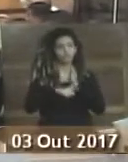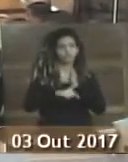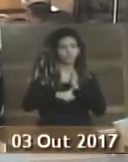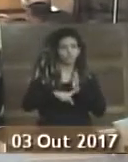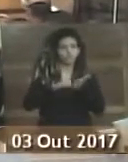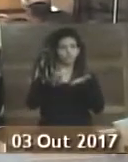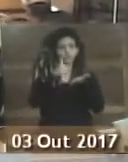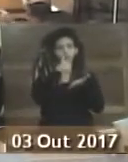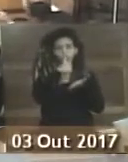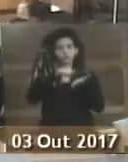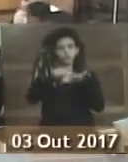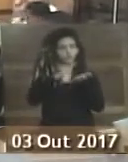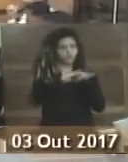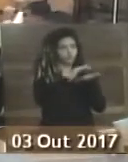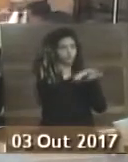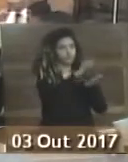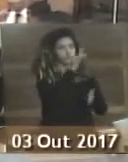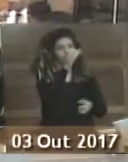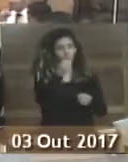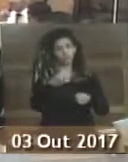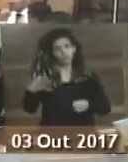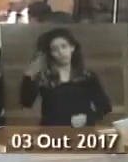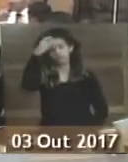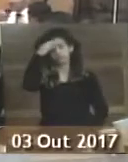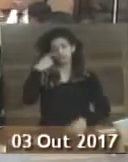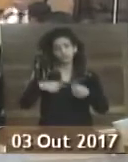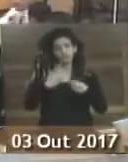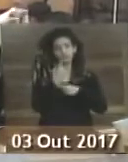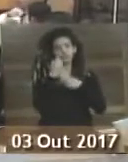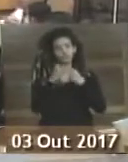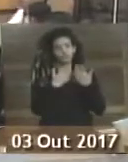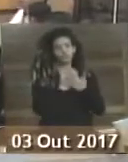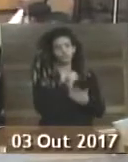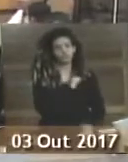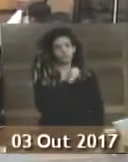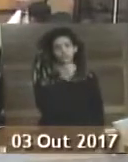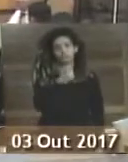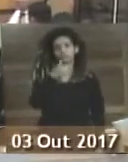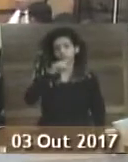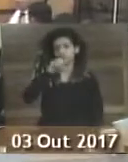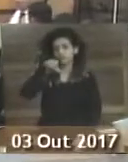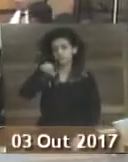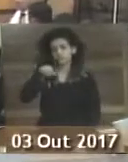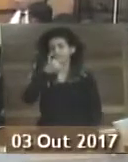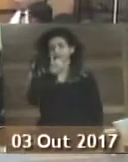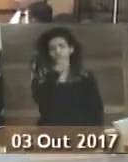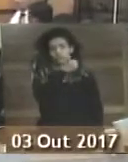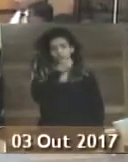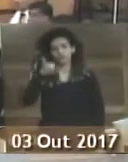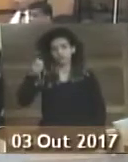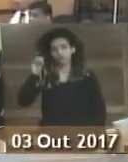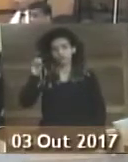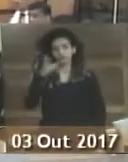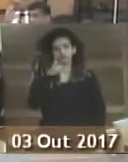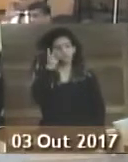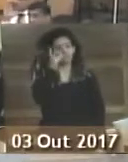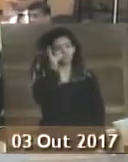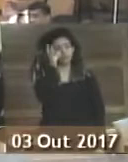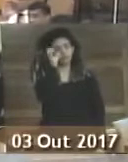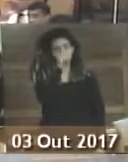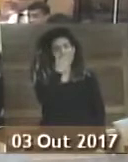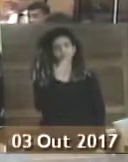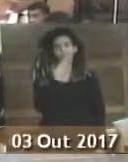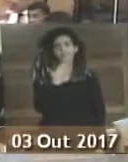de entrega das correspondências na Rua São Tiago, na Nova Angra. Em discussão única, requerimento número 1100/17, de autora vereadora Tite Brasil,